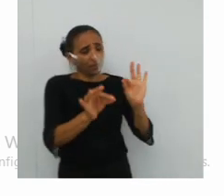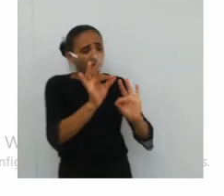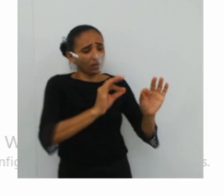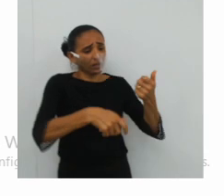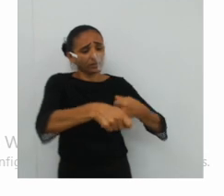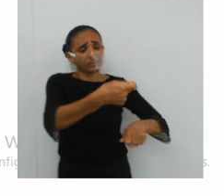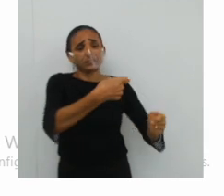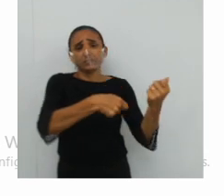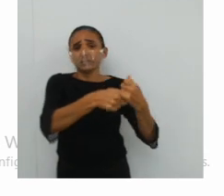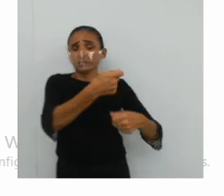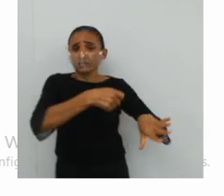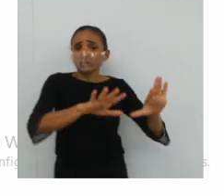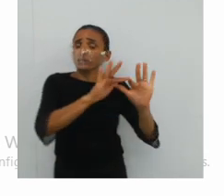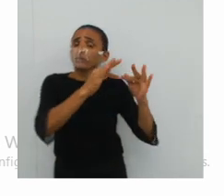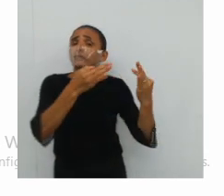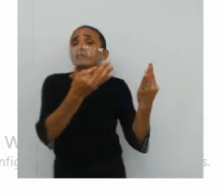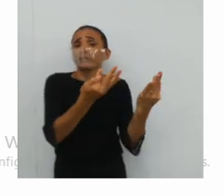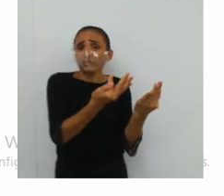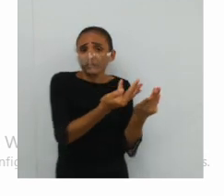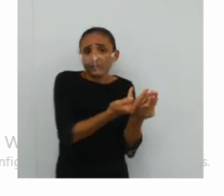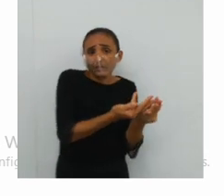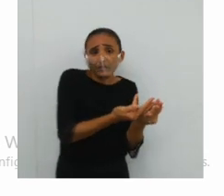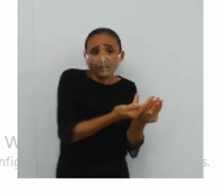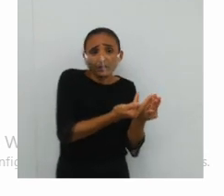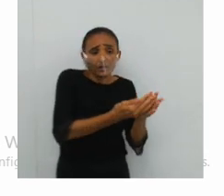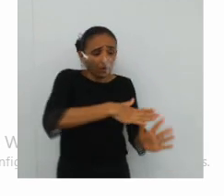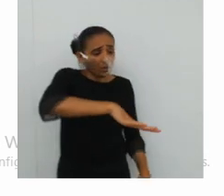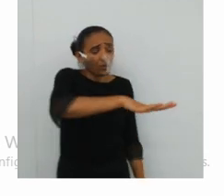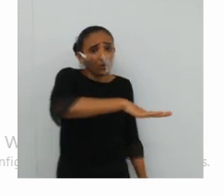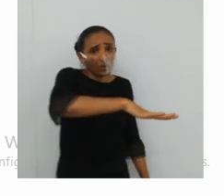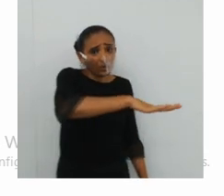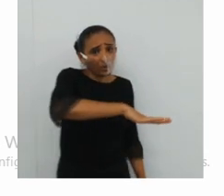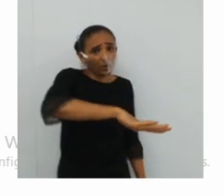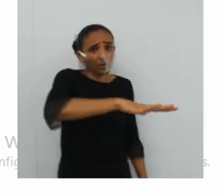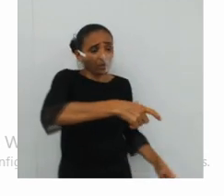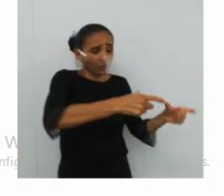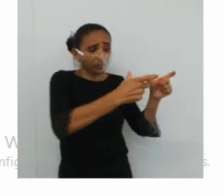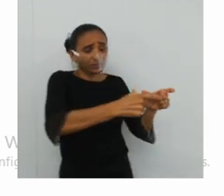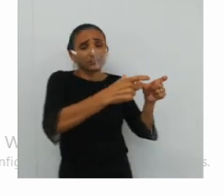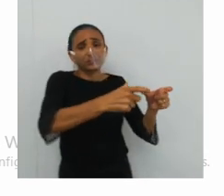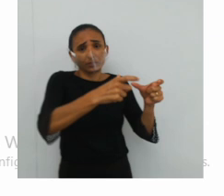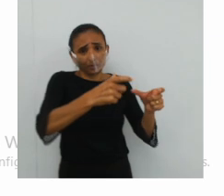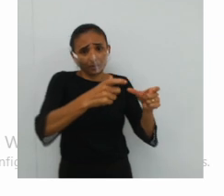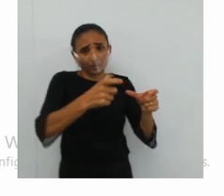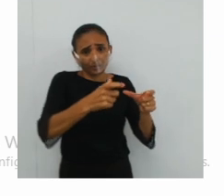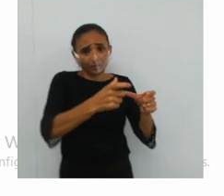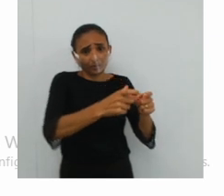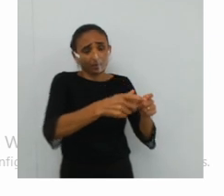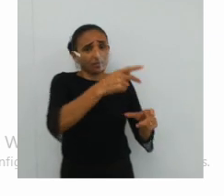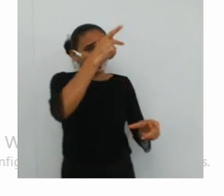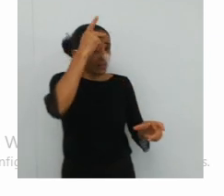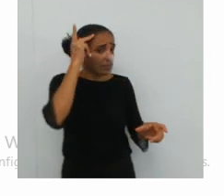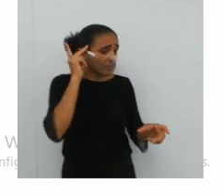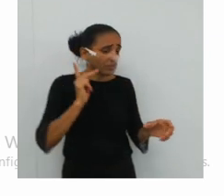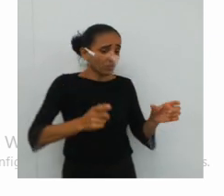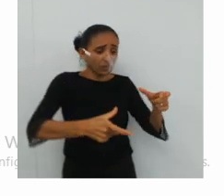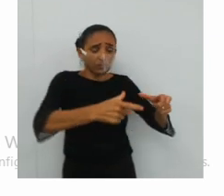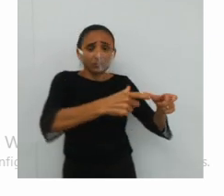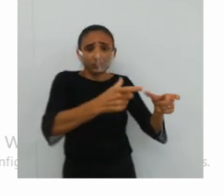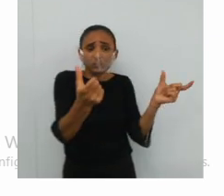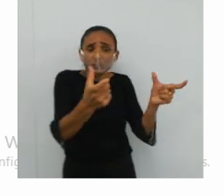Administração familiar, atendendo apenas o mercado rural. Ela vai fixar parte dessa população no campo.